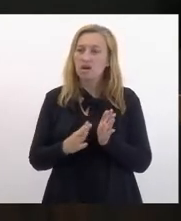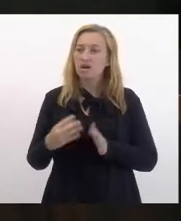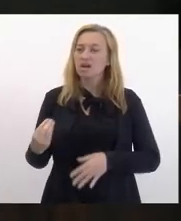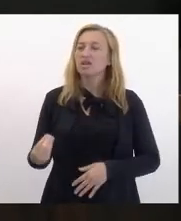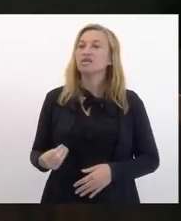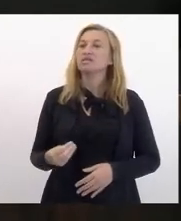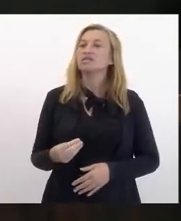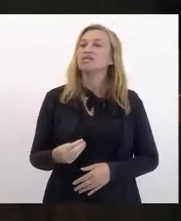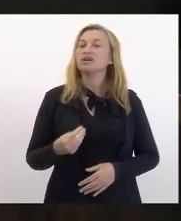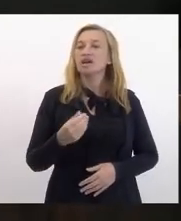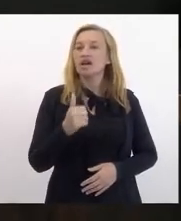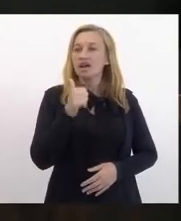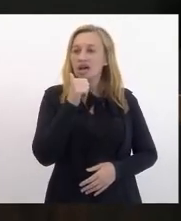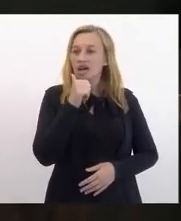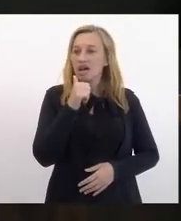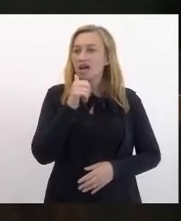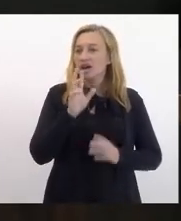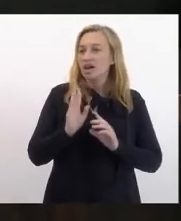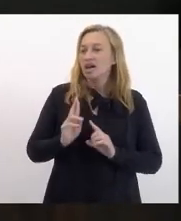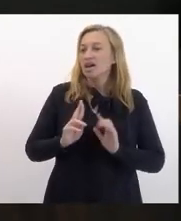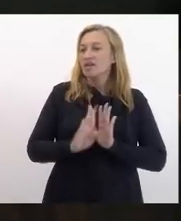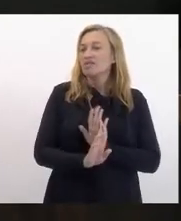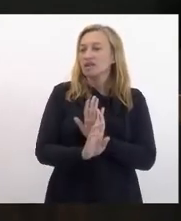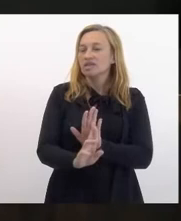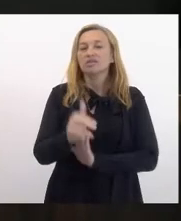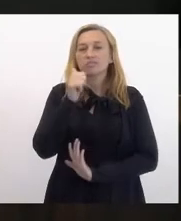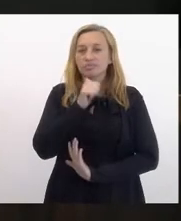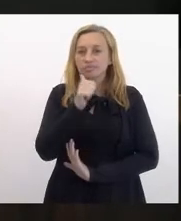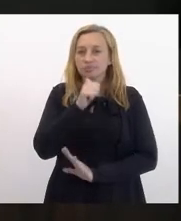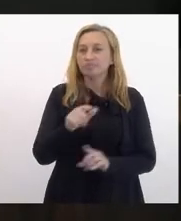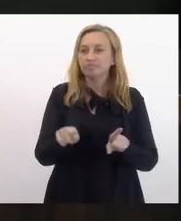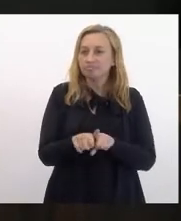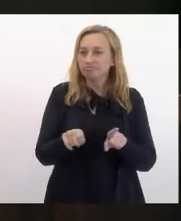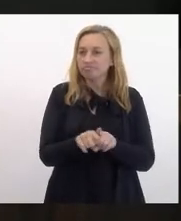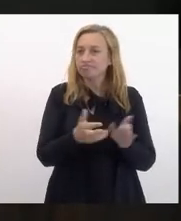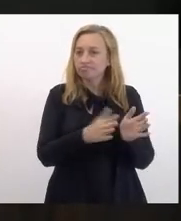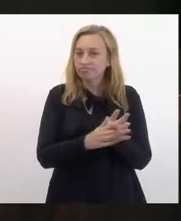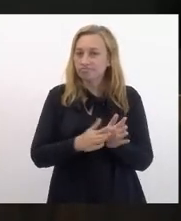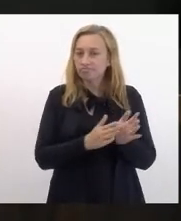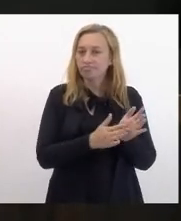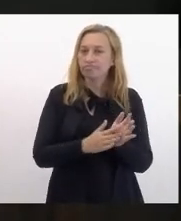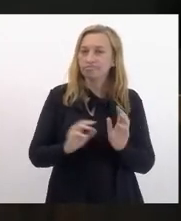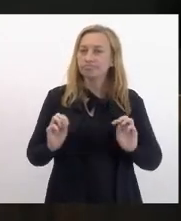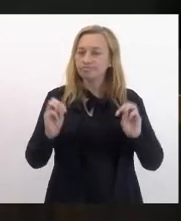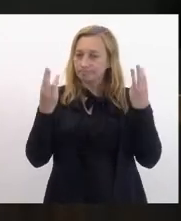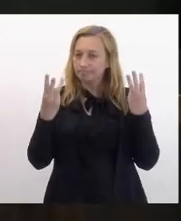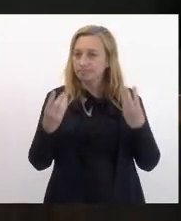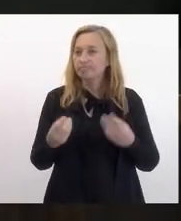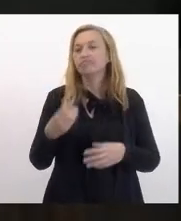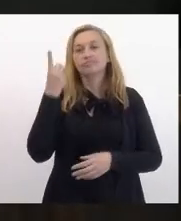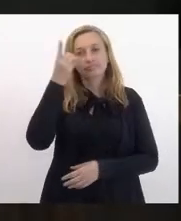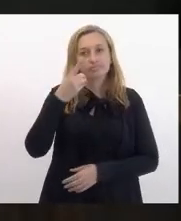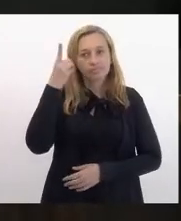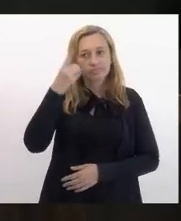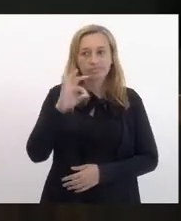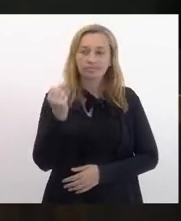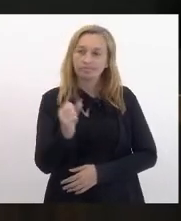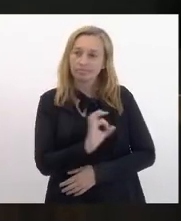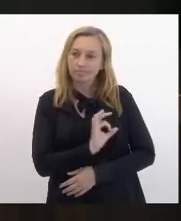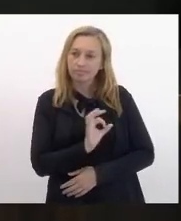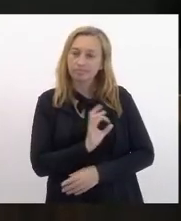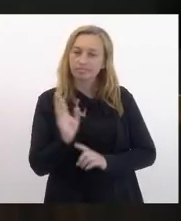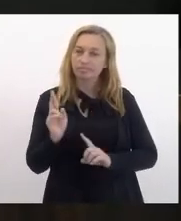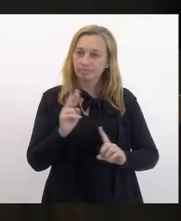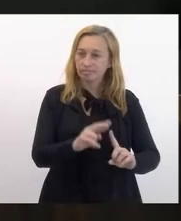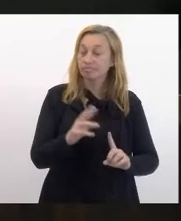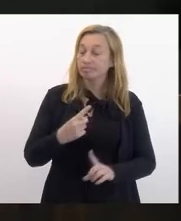presença feminina no samba, né, porque as mulheres vêm dando um show aí, e a deputada Marta Rocha traz aí uma referência